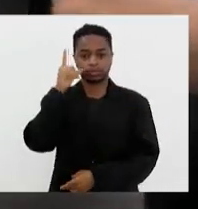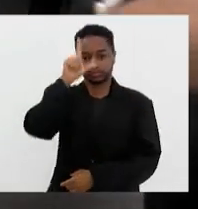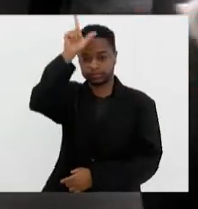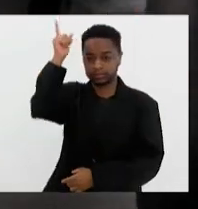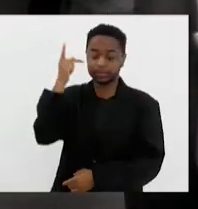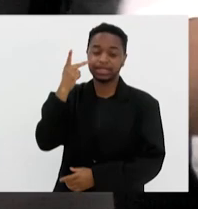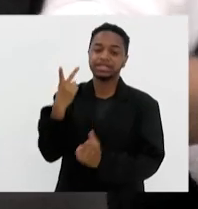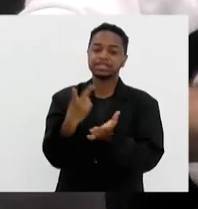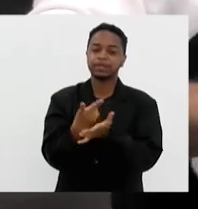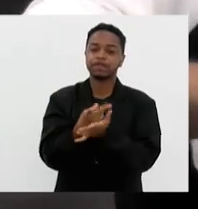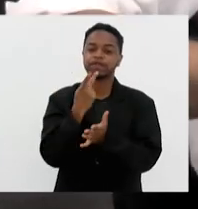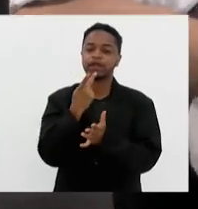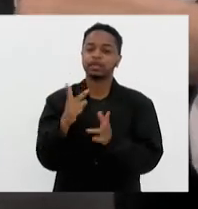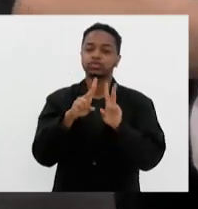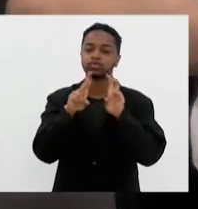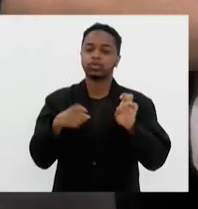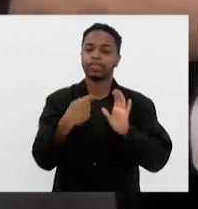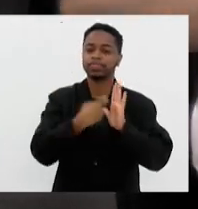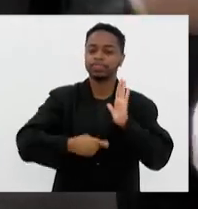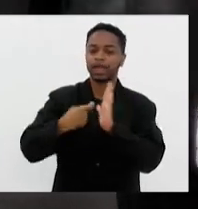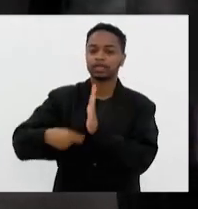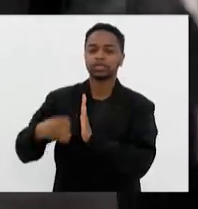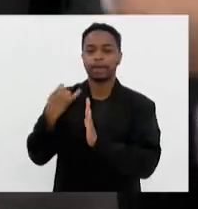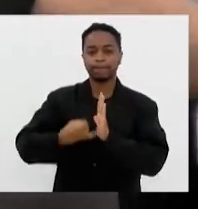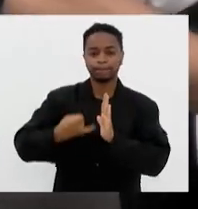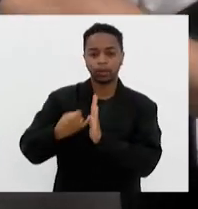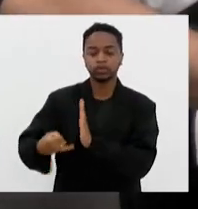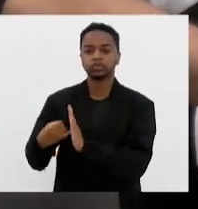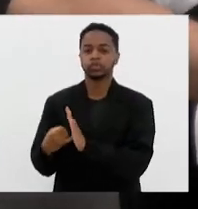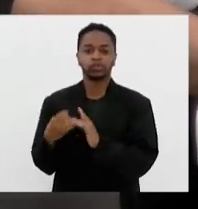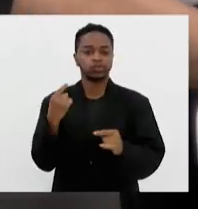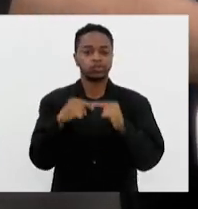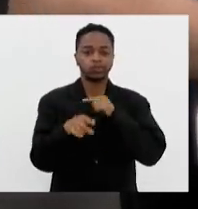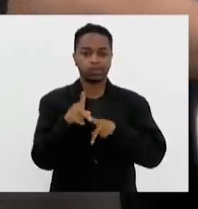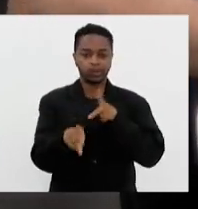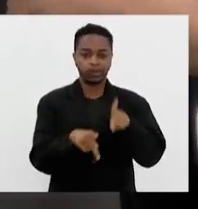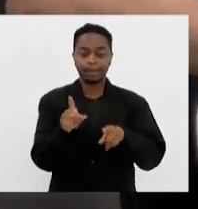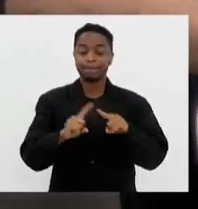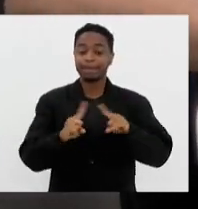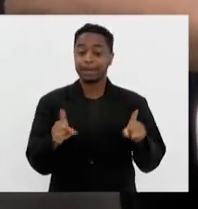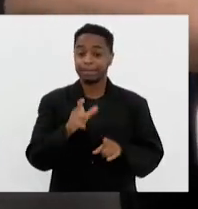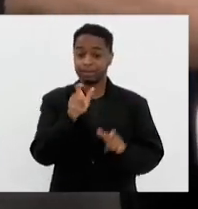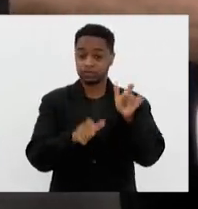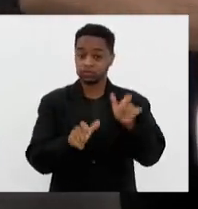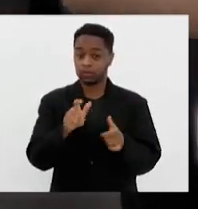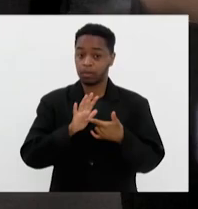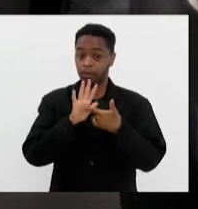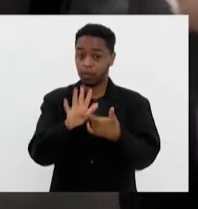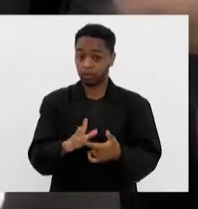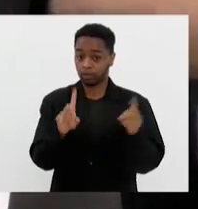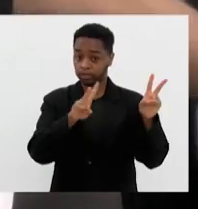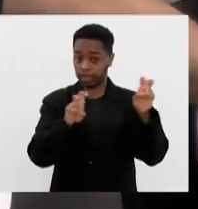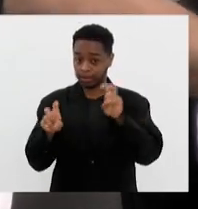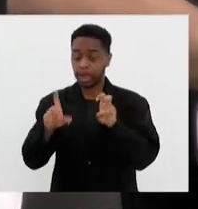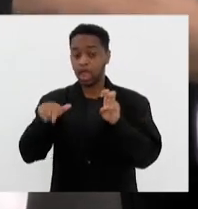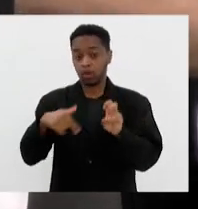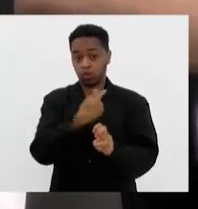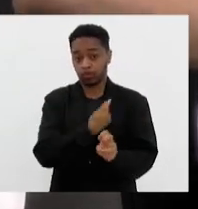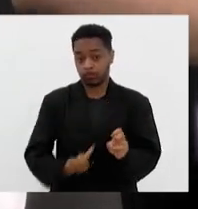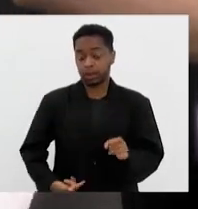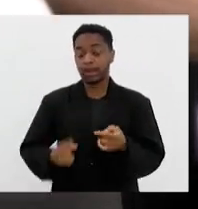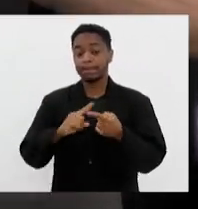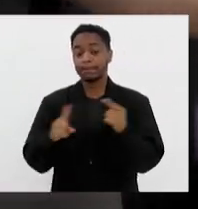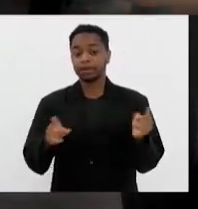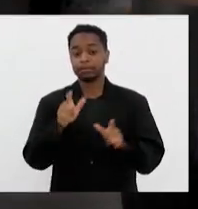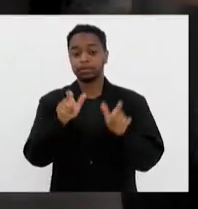taxa, imposto, qualquer coisa, são coisas impopulares. Normalmente, quem apresenta essas matérias é o governo. E a oposição, normalmente, de